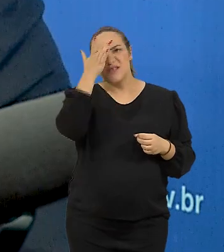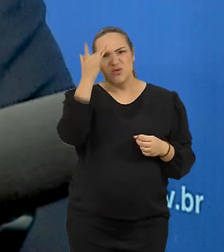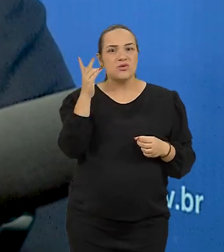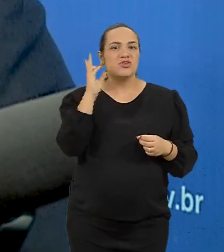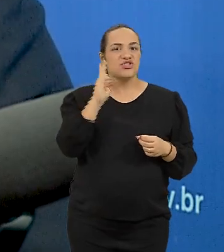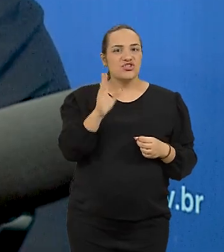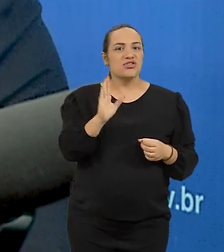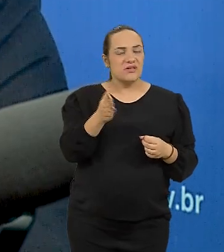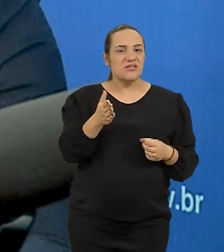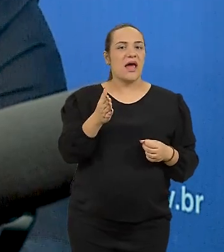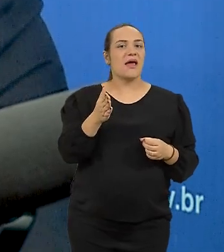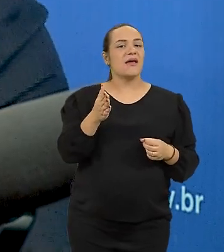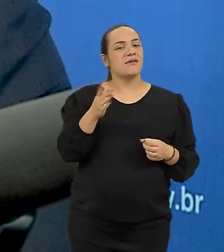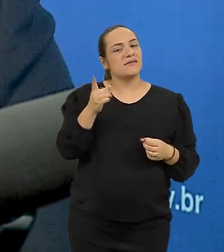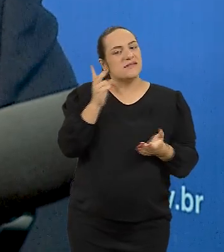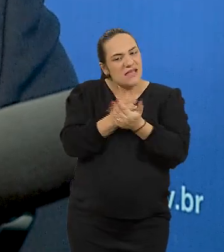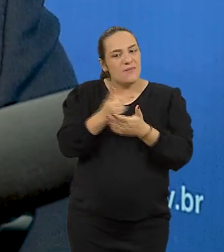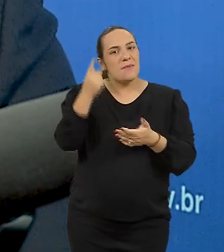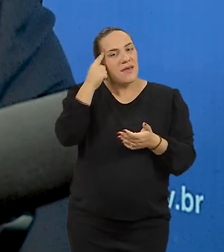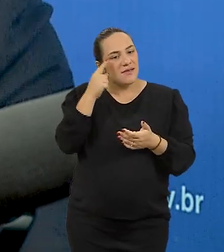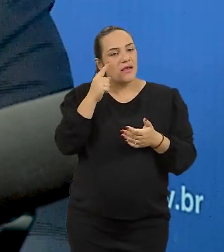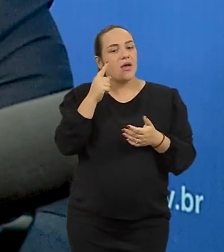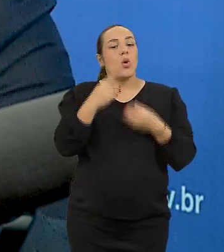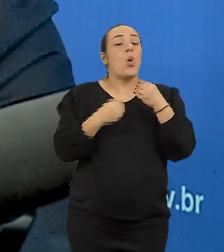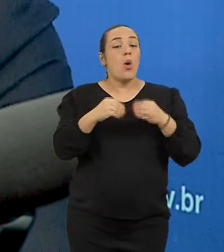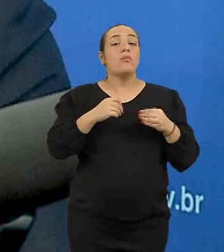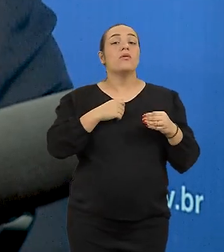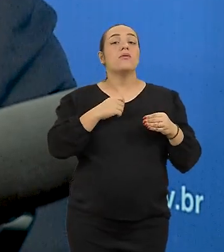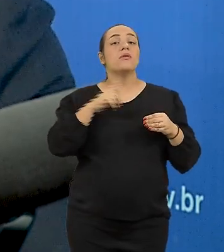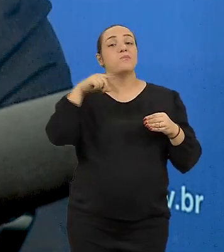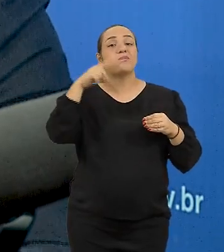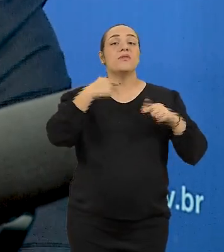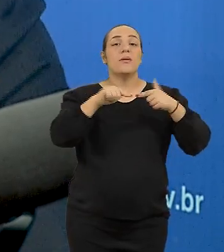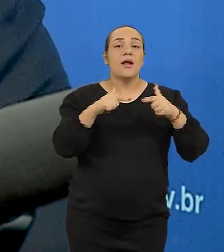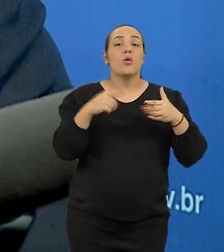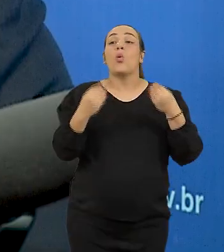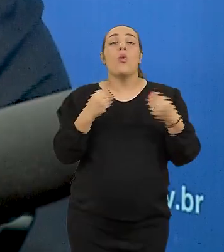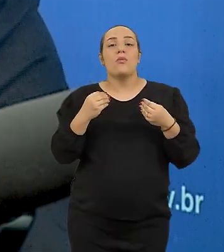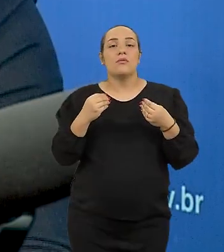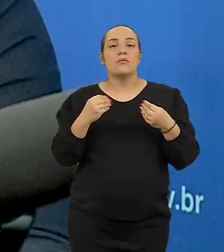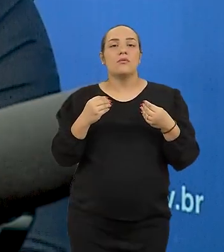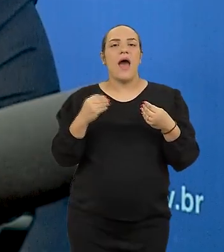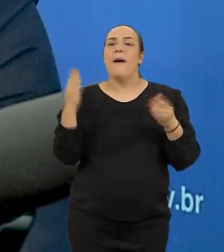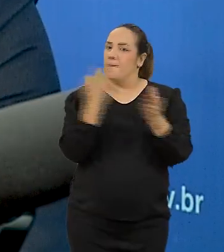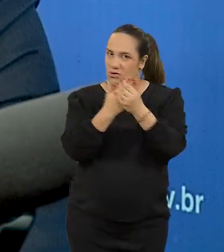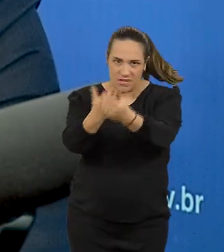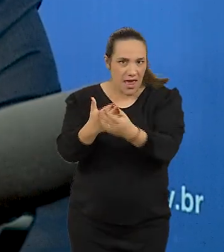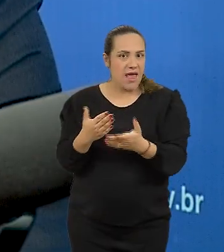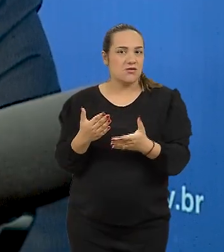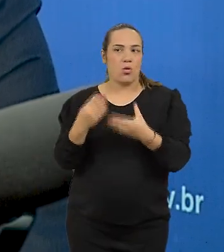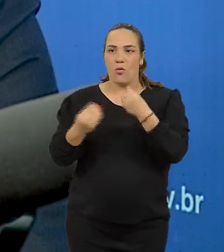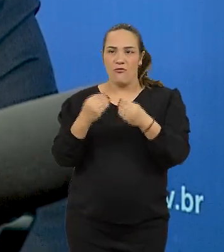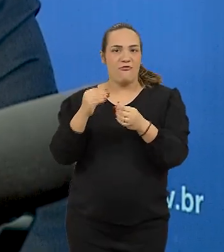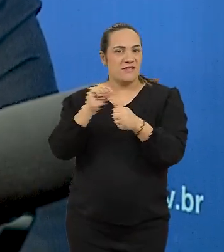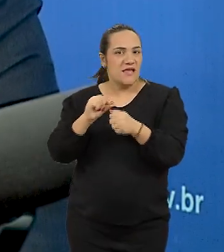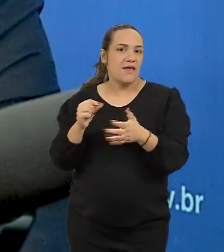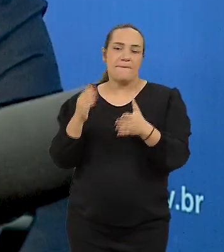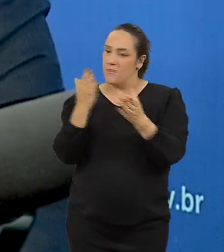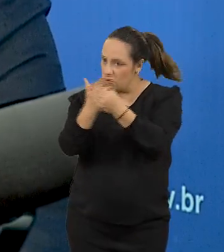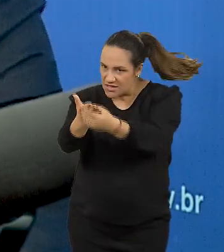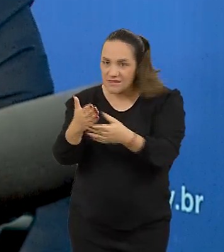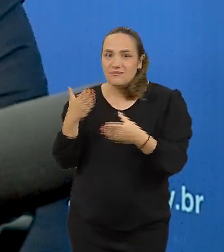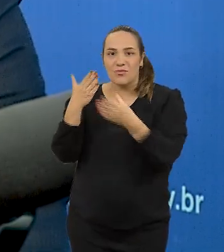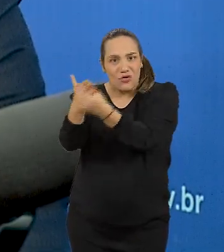direcionado ali para falar, assim que você tem que trabalhar, é assim que você tem que propor, é assim que você precisa